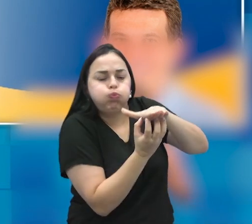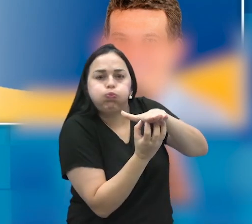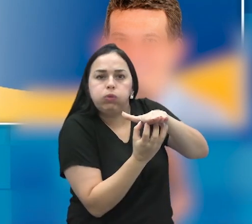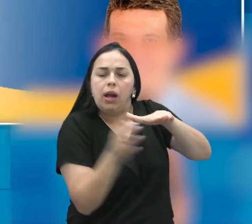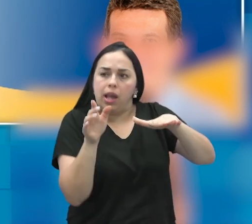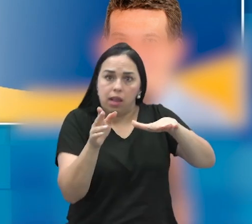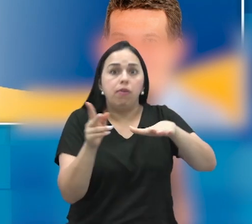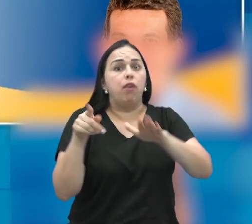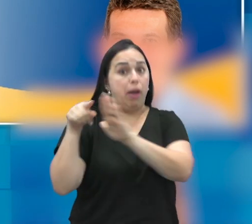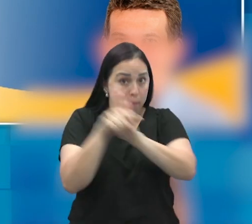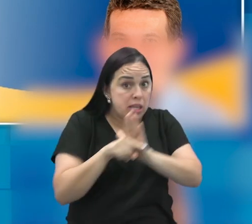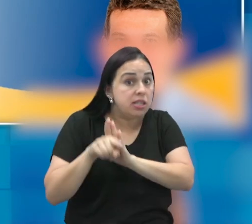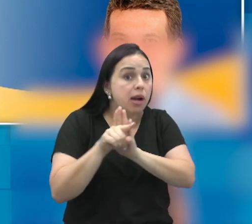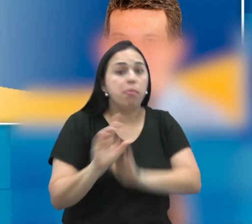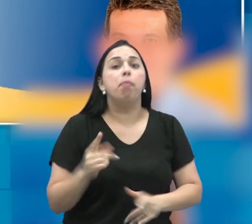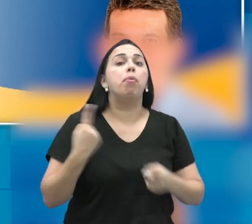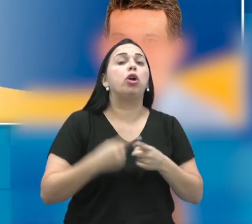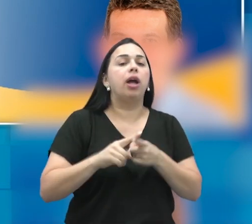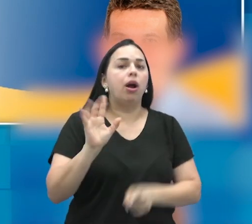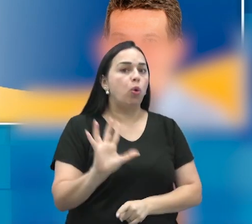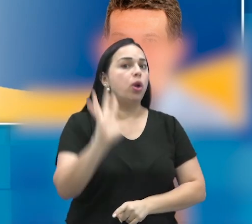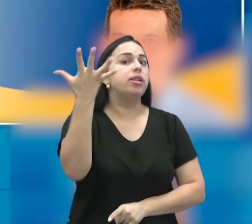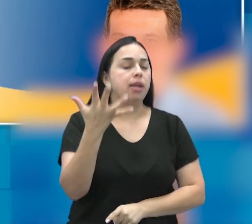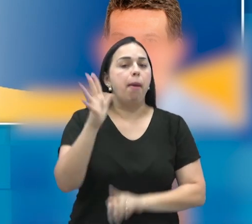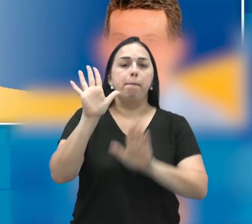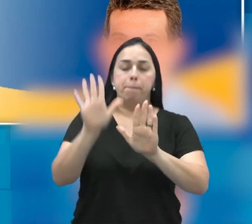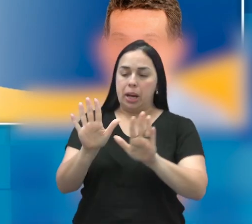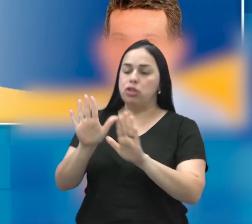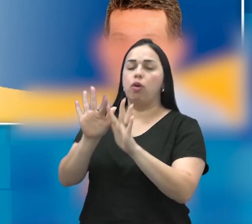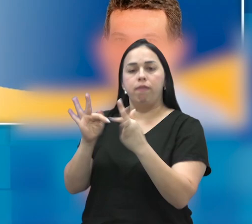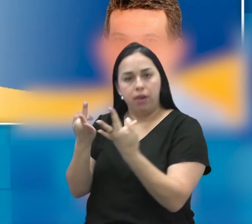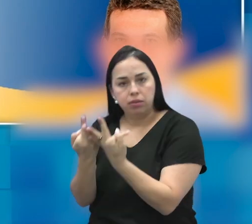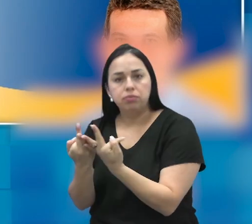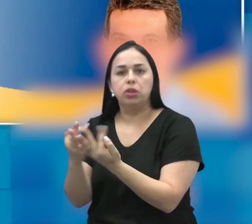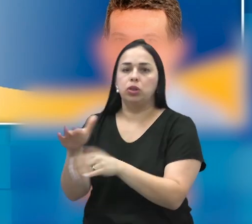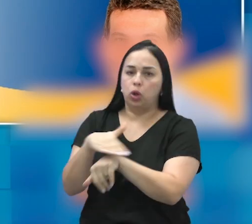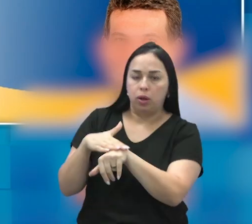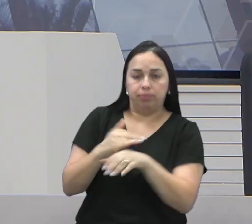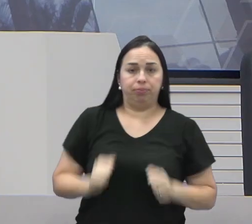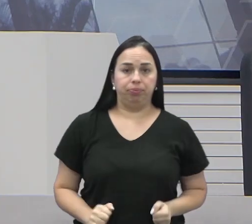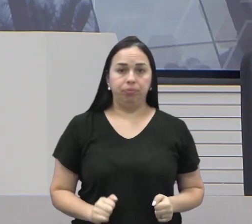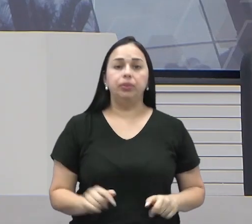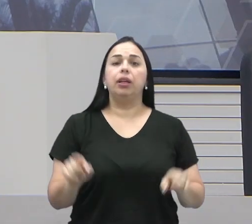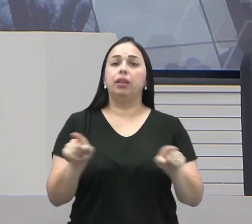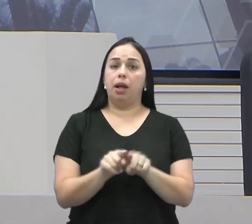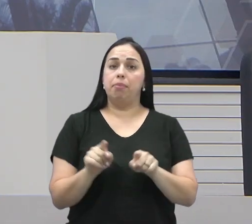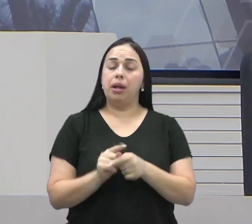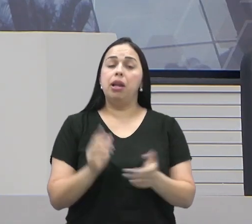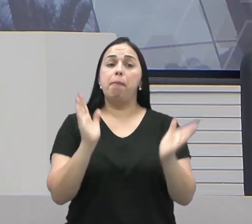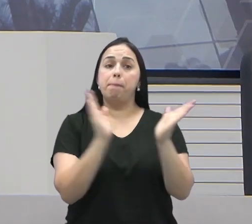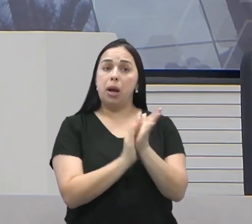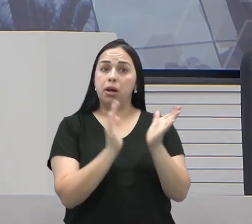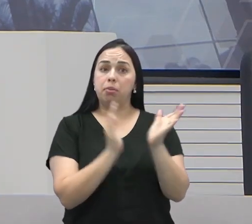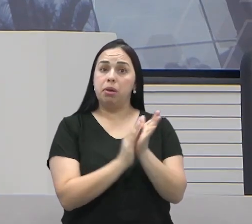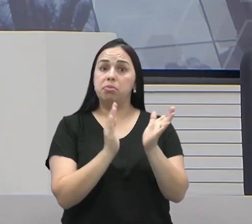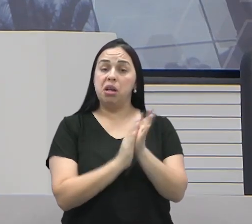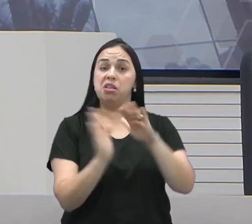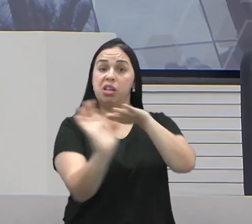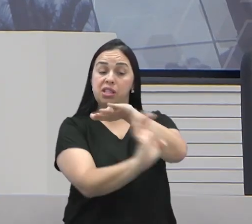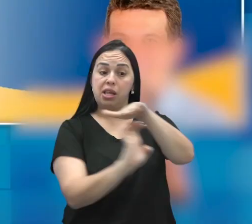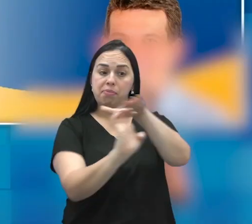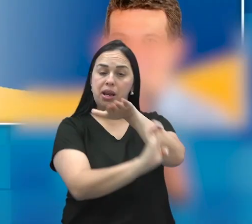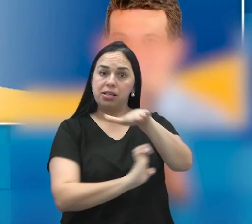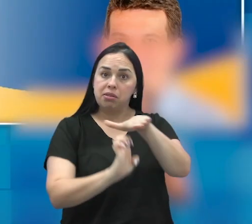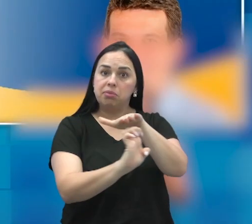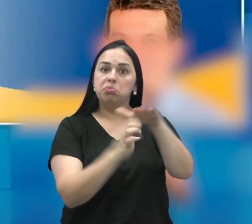que irá apurar o caso, mas que todo o acolhimento foi feito com a família e a criança. O vereador ainda parabenizou uma